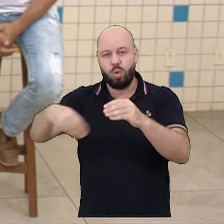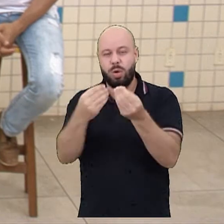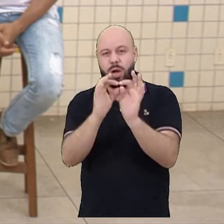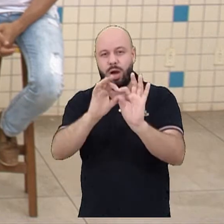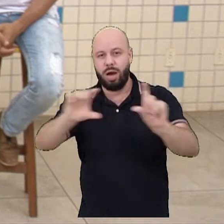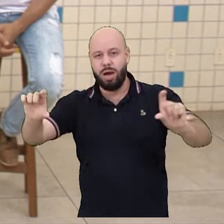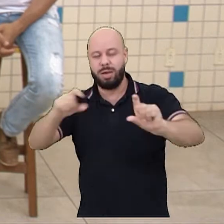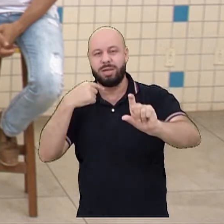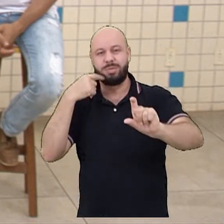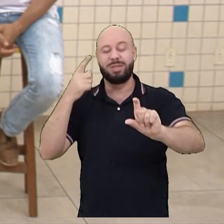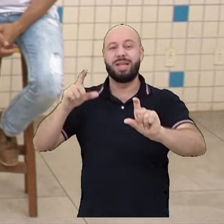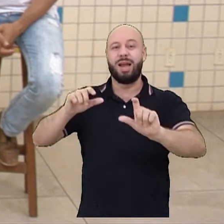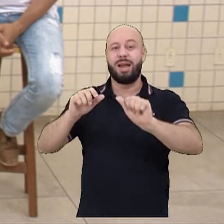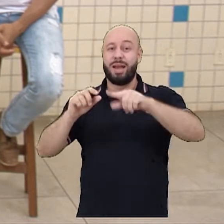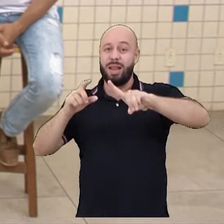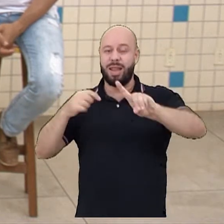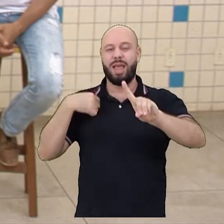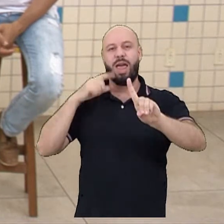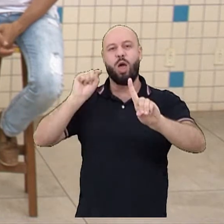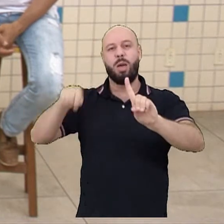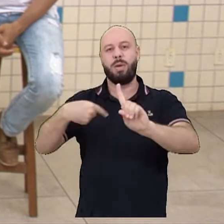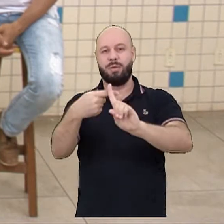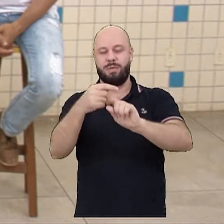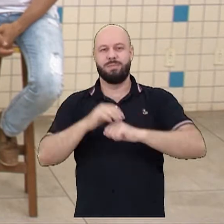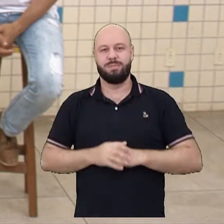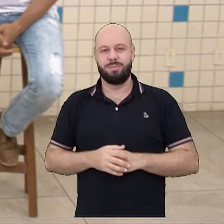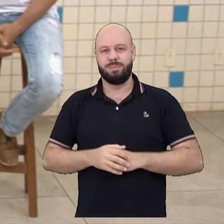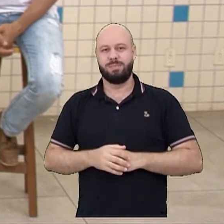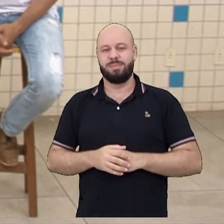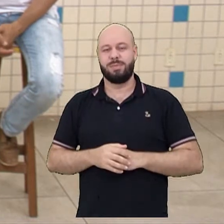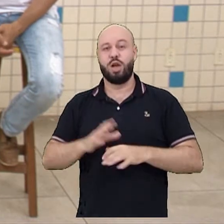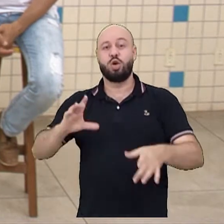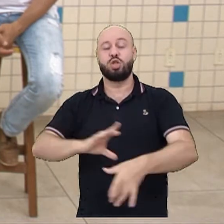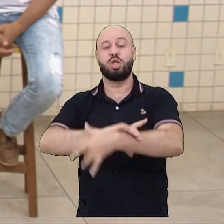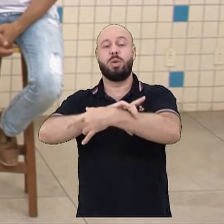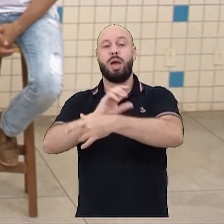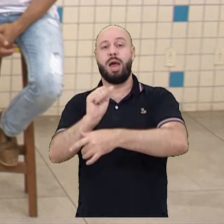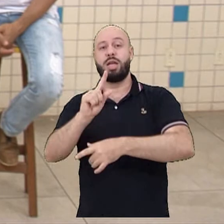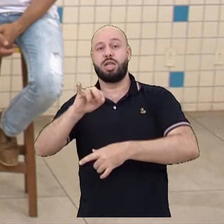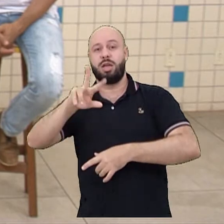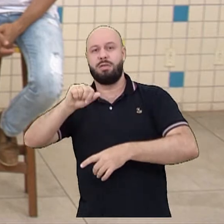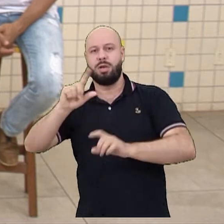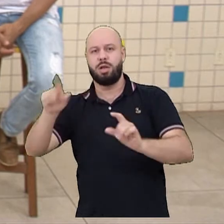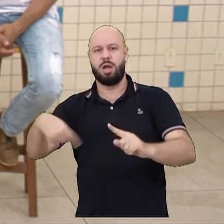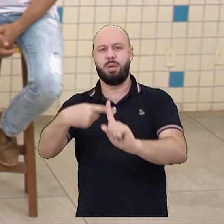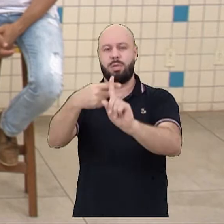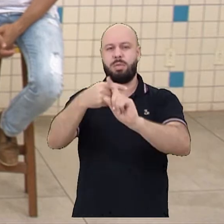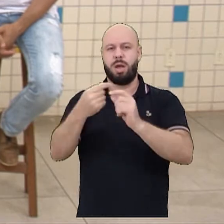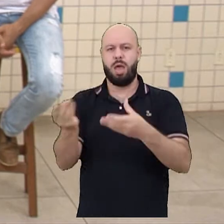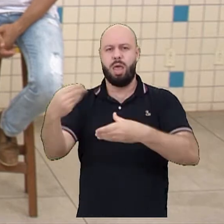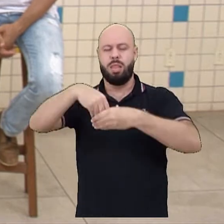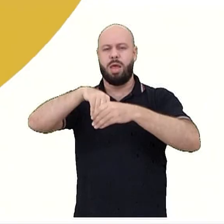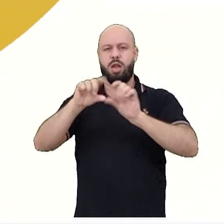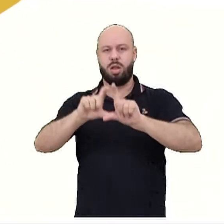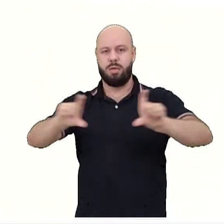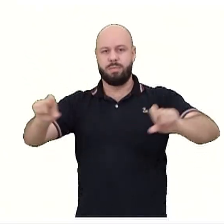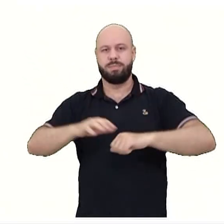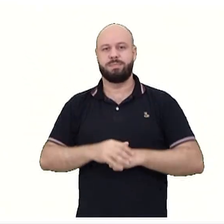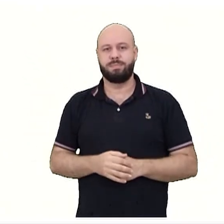and aí ele vem como uma conjunção aditiva, que dá essa ideia de adição na oração,